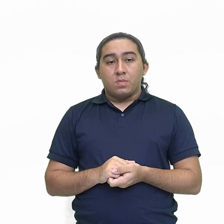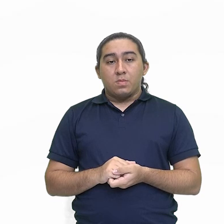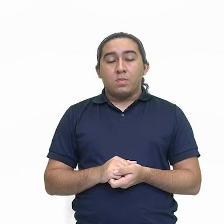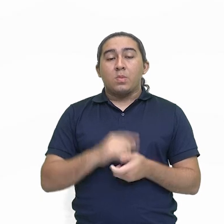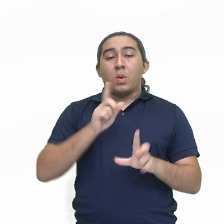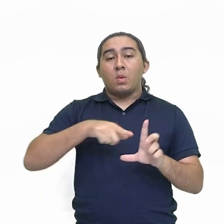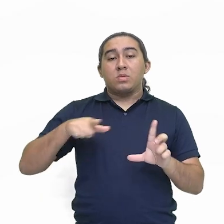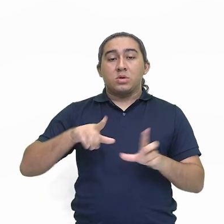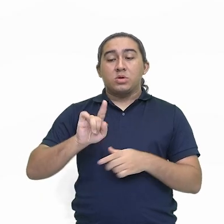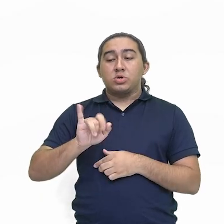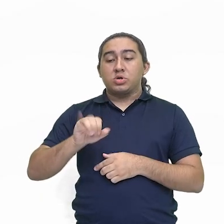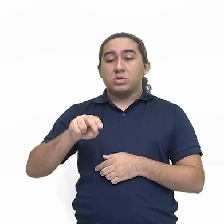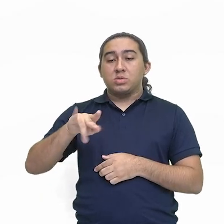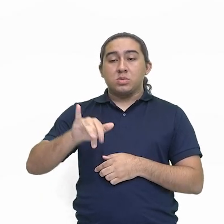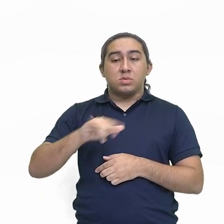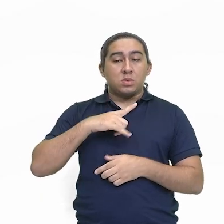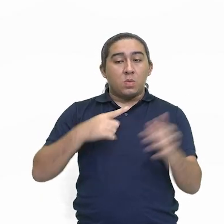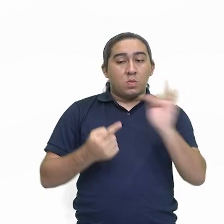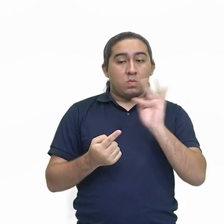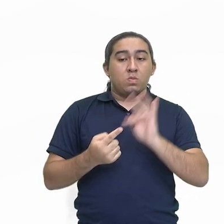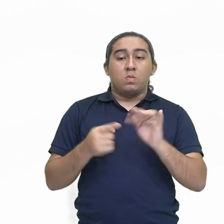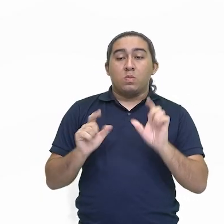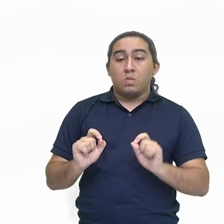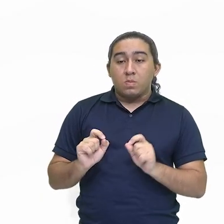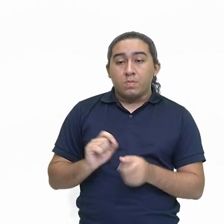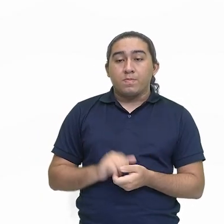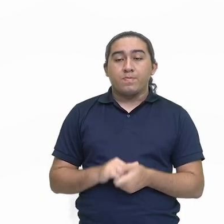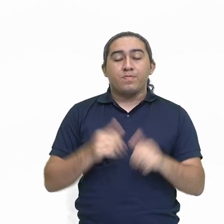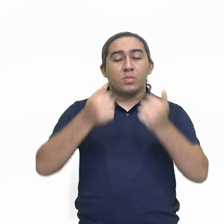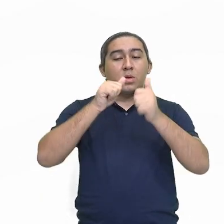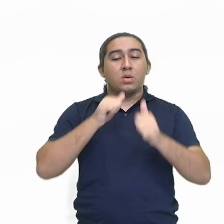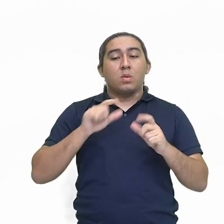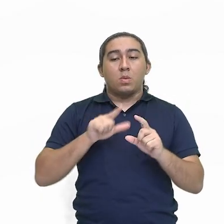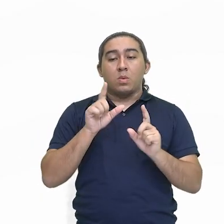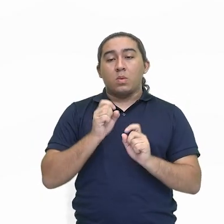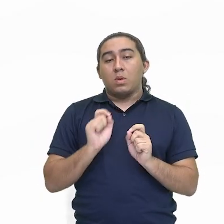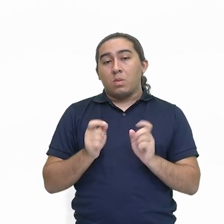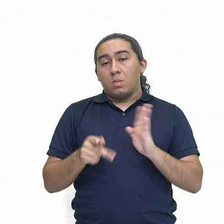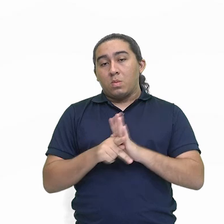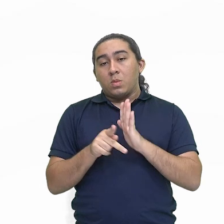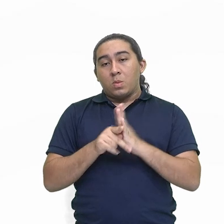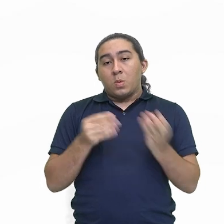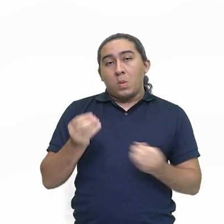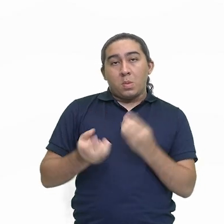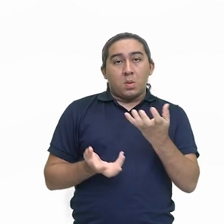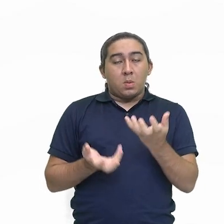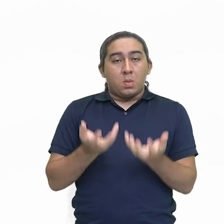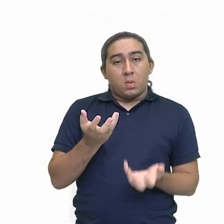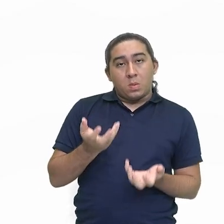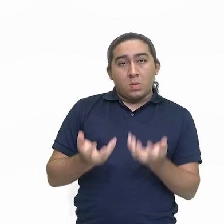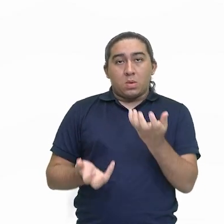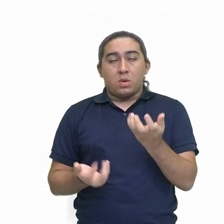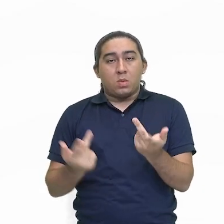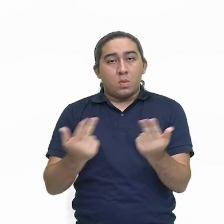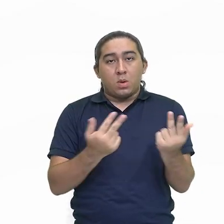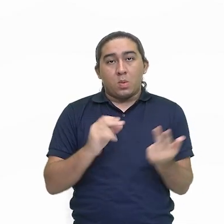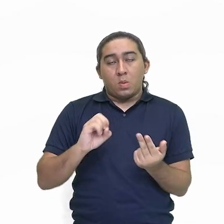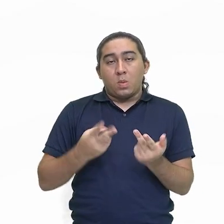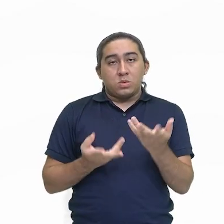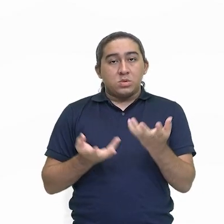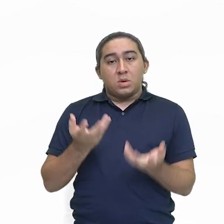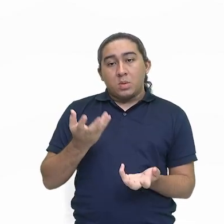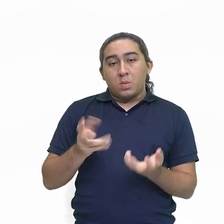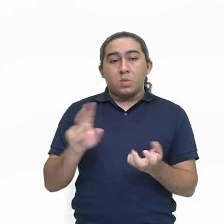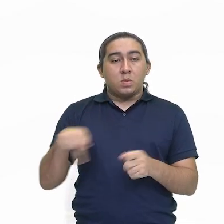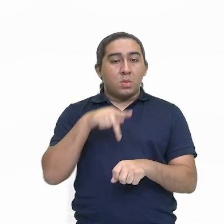ele tem essa finalidade de analisar o nível de igualdade ou de desigualdade de uma região ou